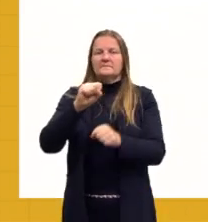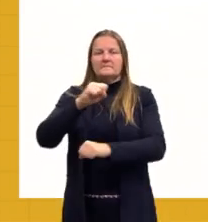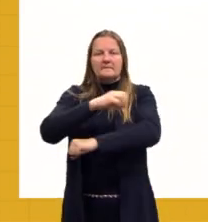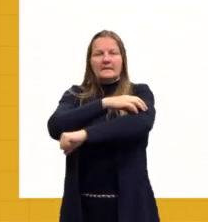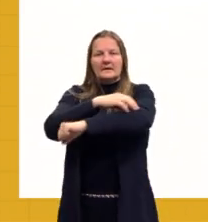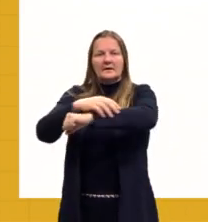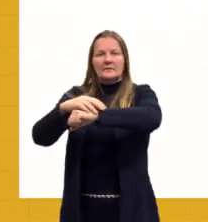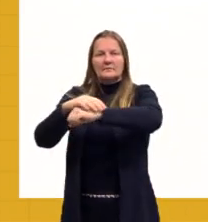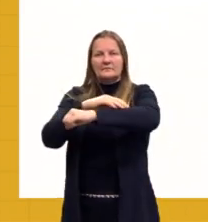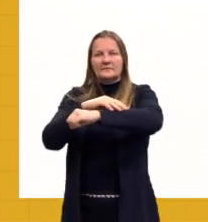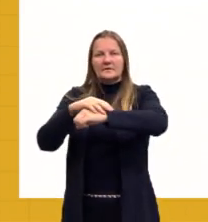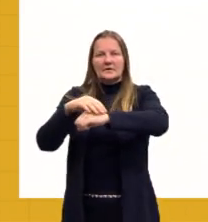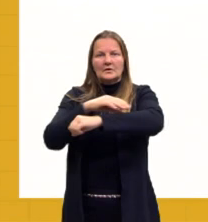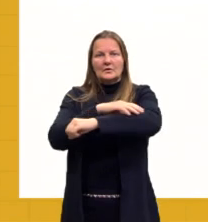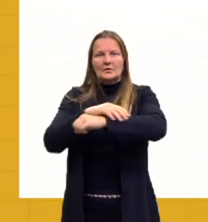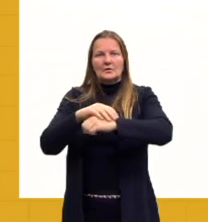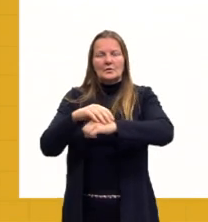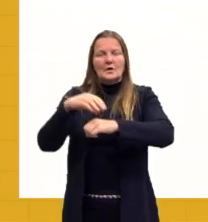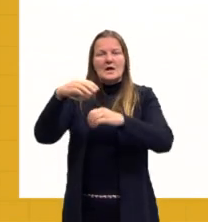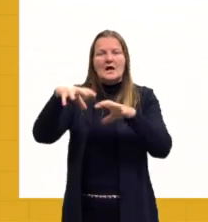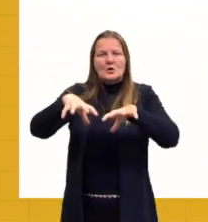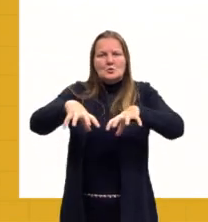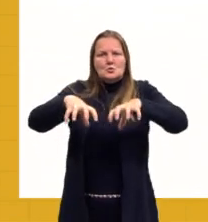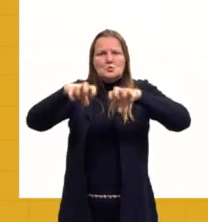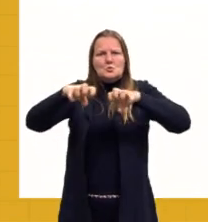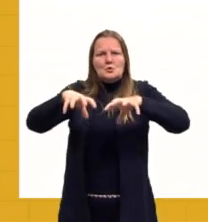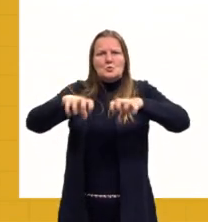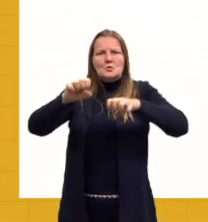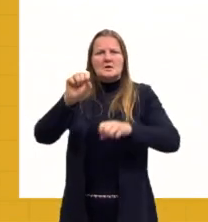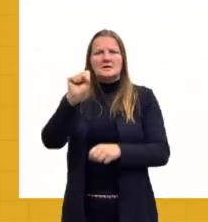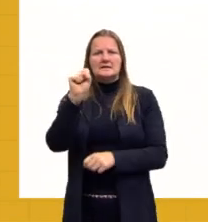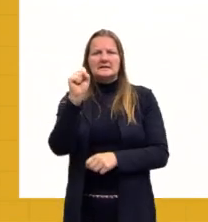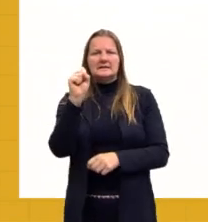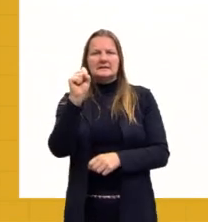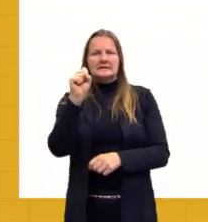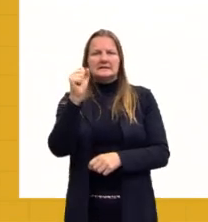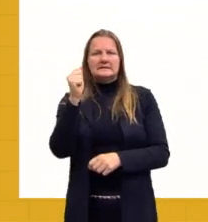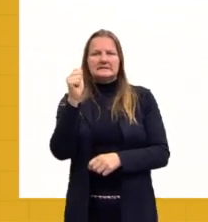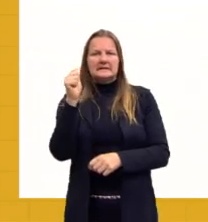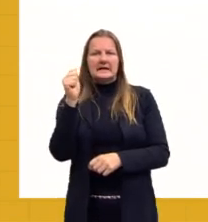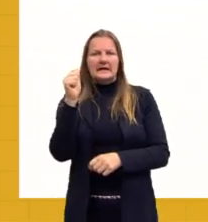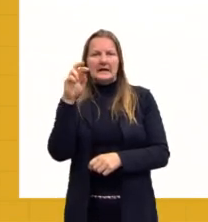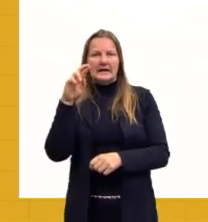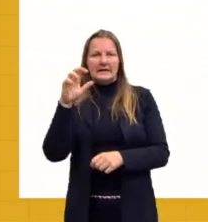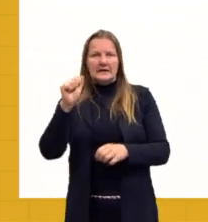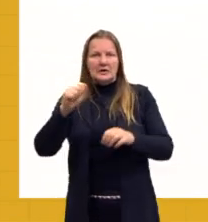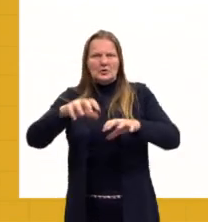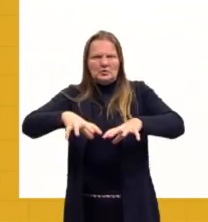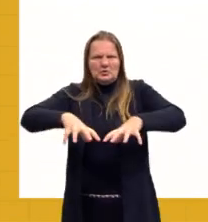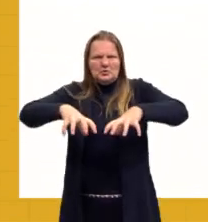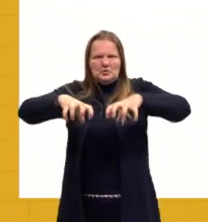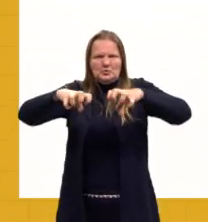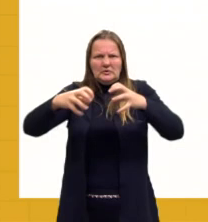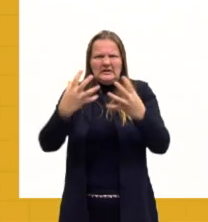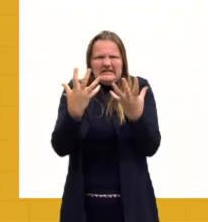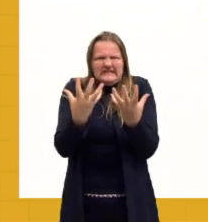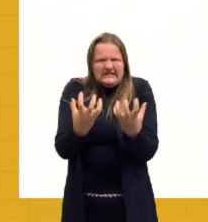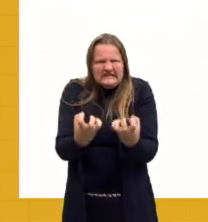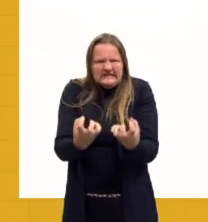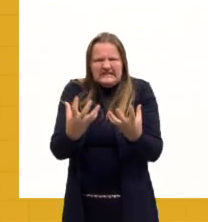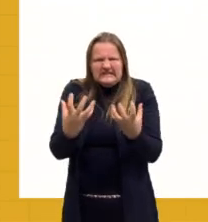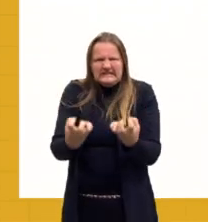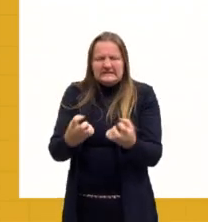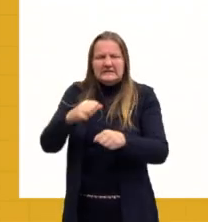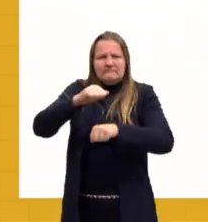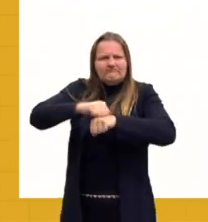Saara tá aumentando a sua área né e para tentar fazer com que o Saara né continue no local que ele tá